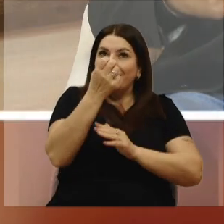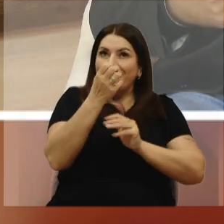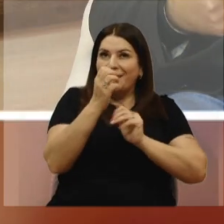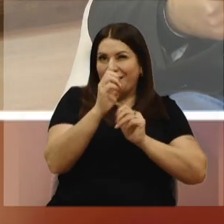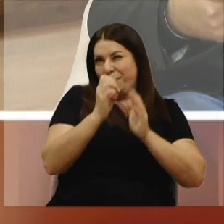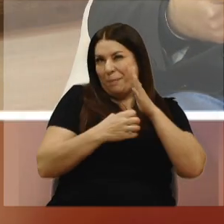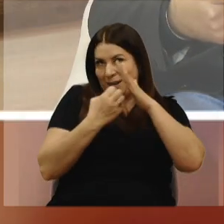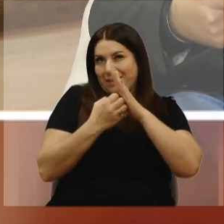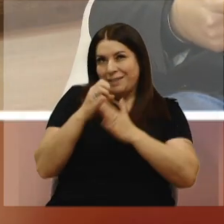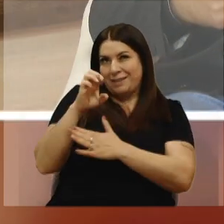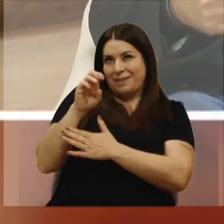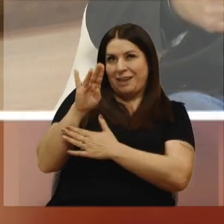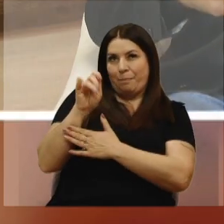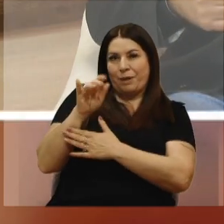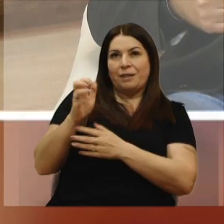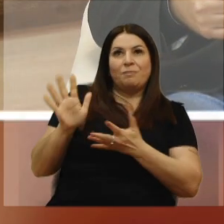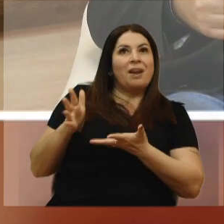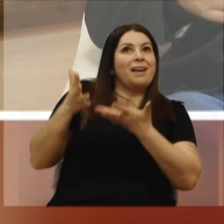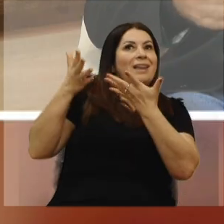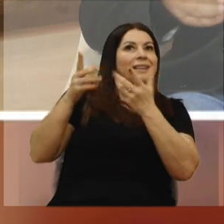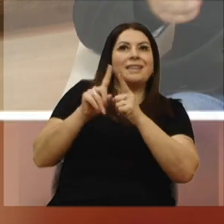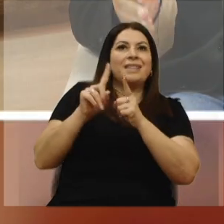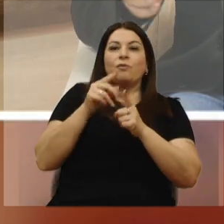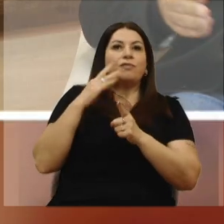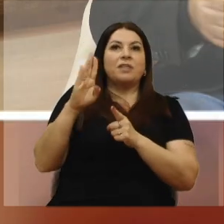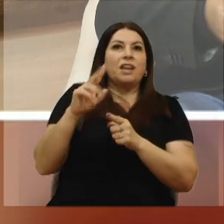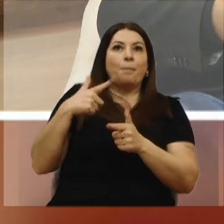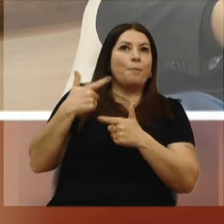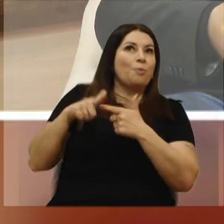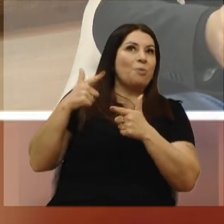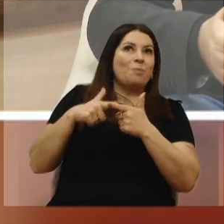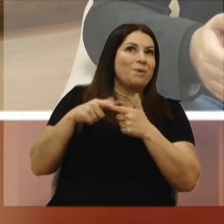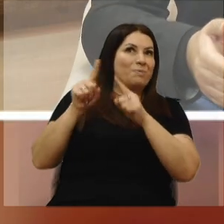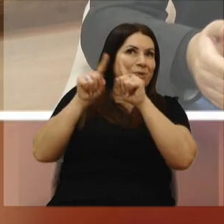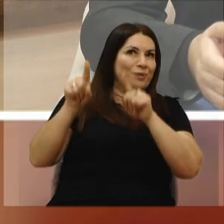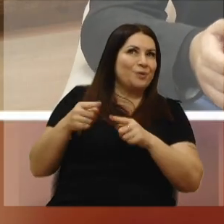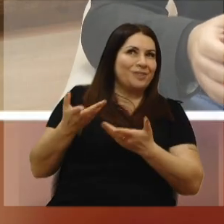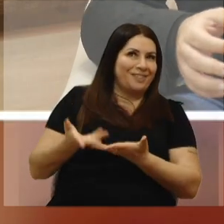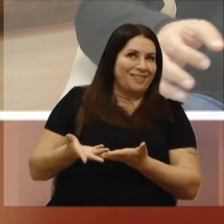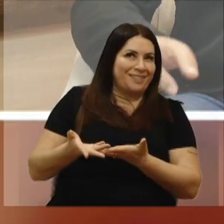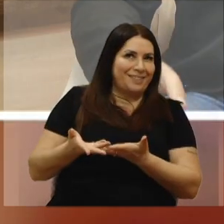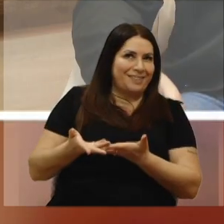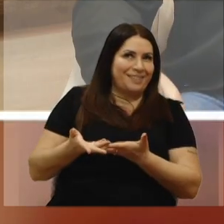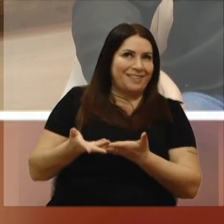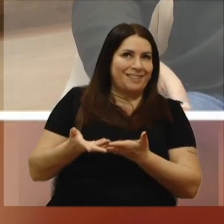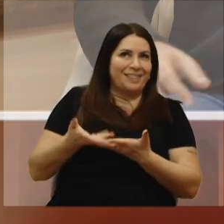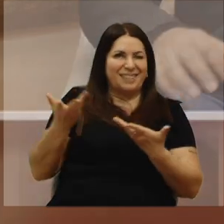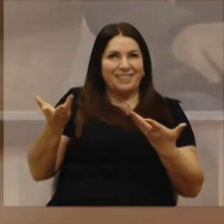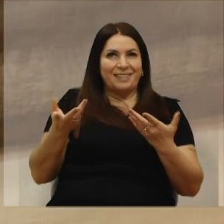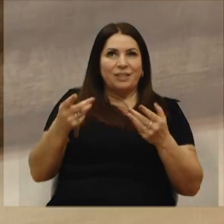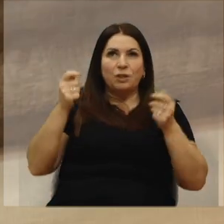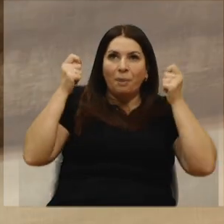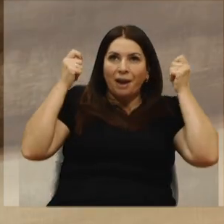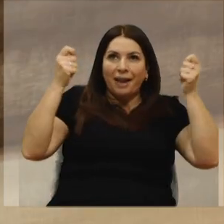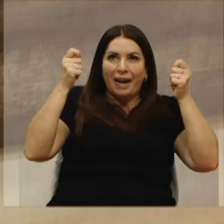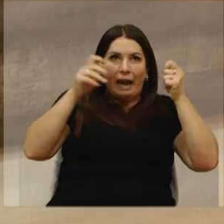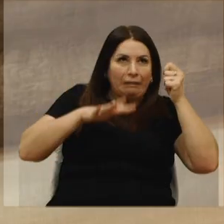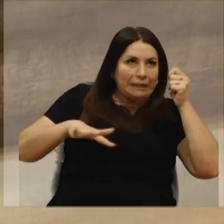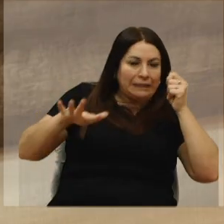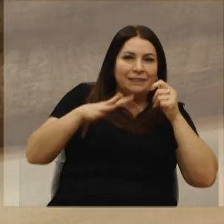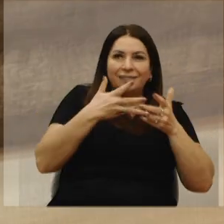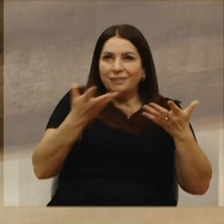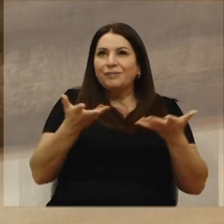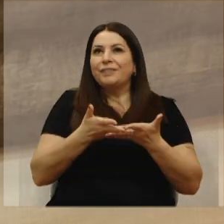própria empresa Eberle se vangloriar de não enfrentar problemas com seus trabalhadores, excetuando-se uma greve quase